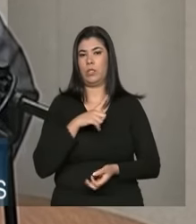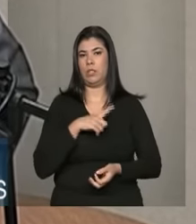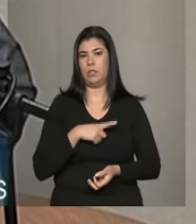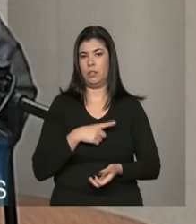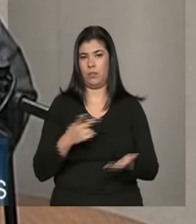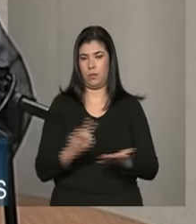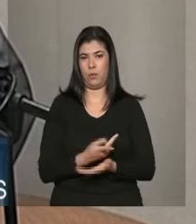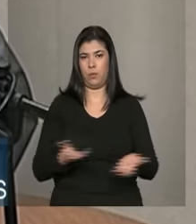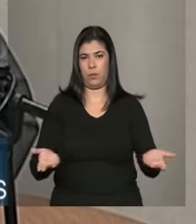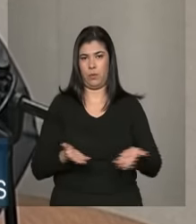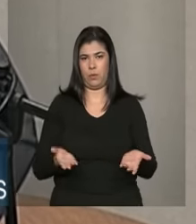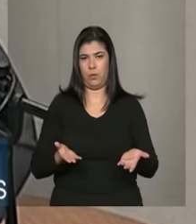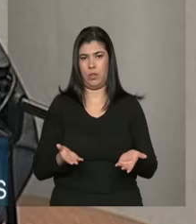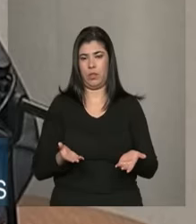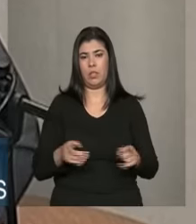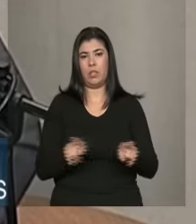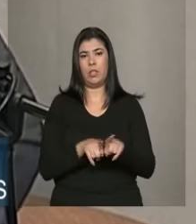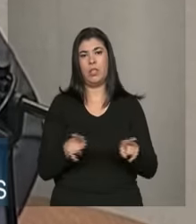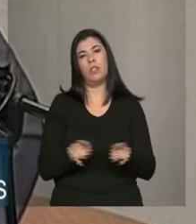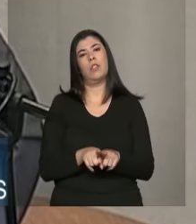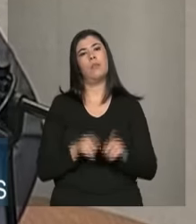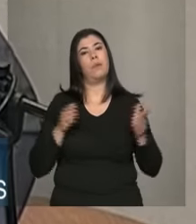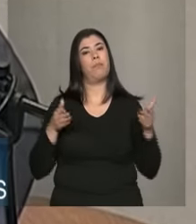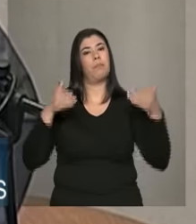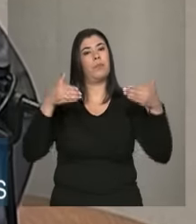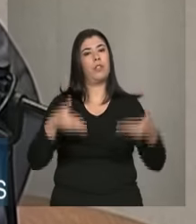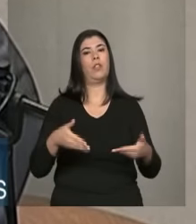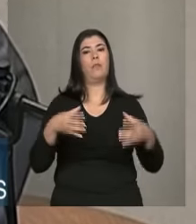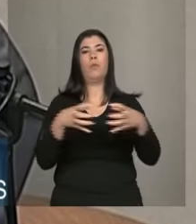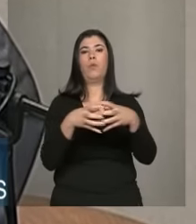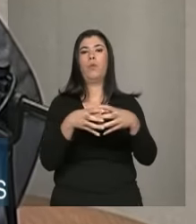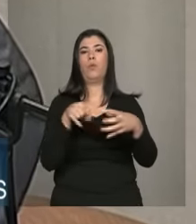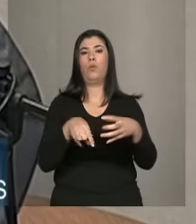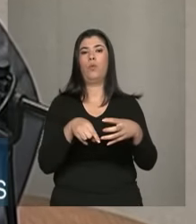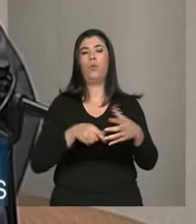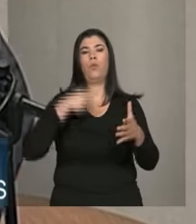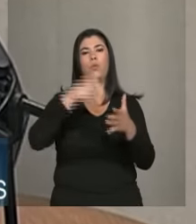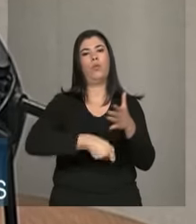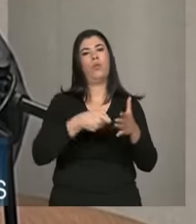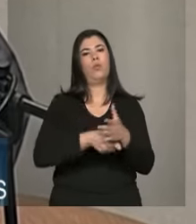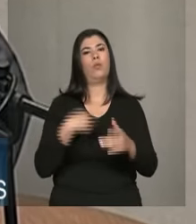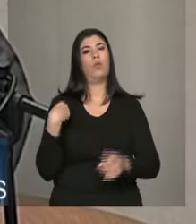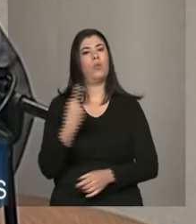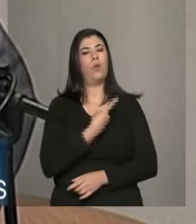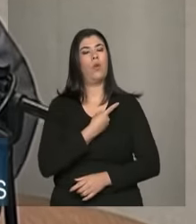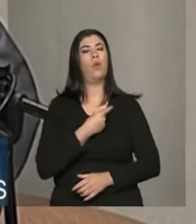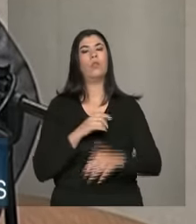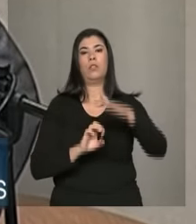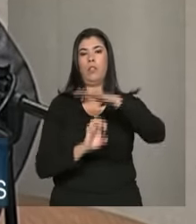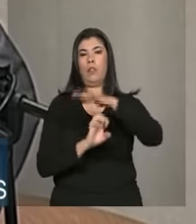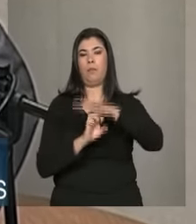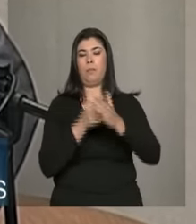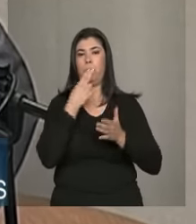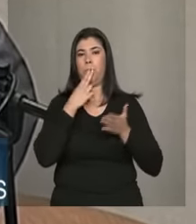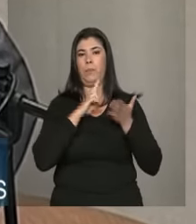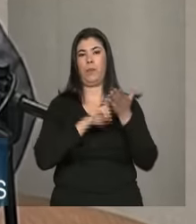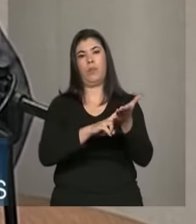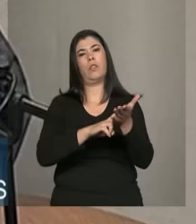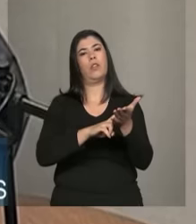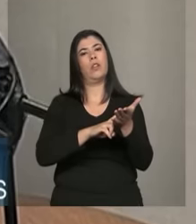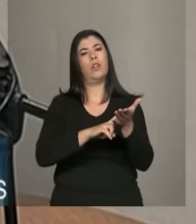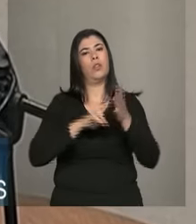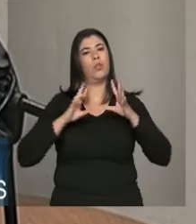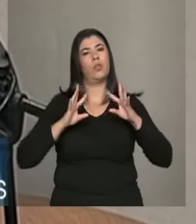hoje eí luta nossa empresa os Correios de